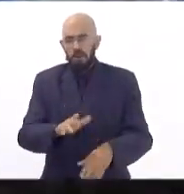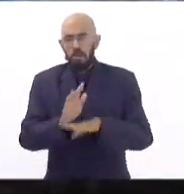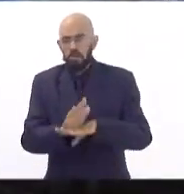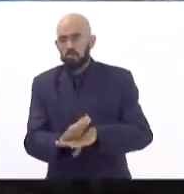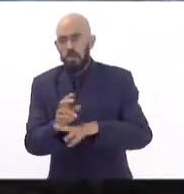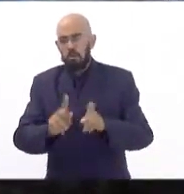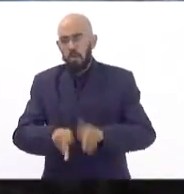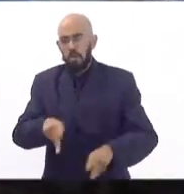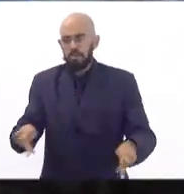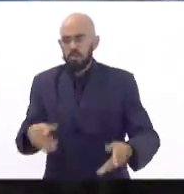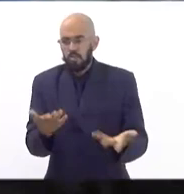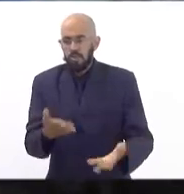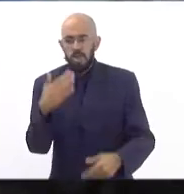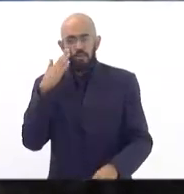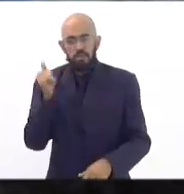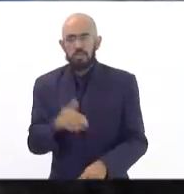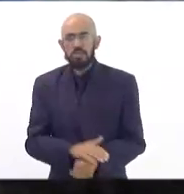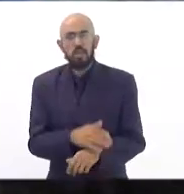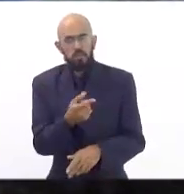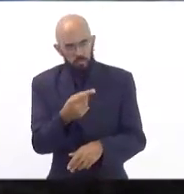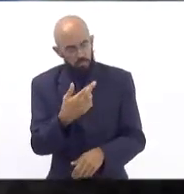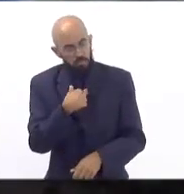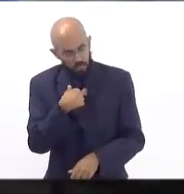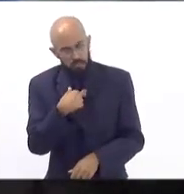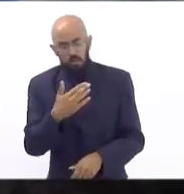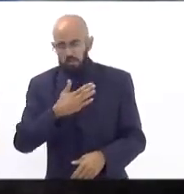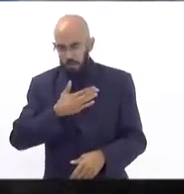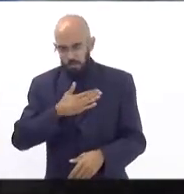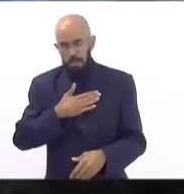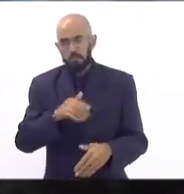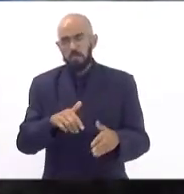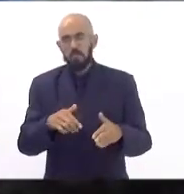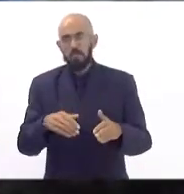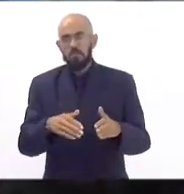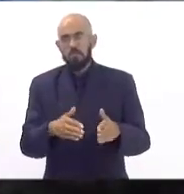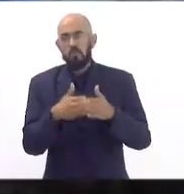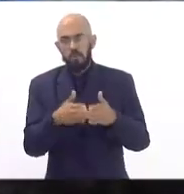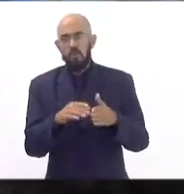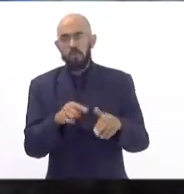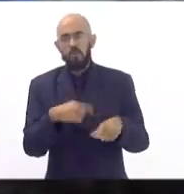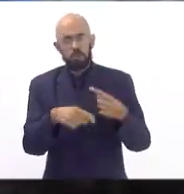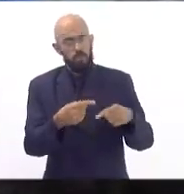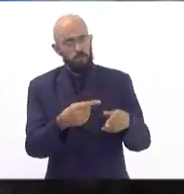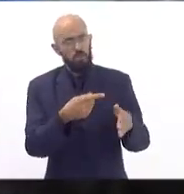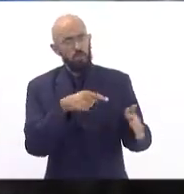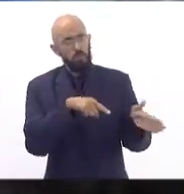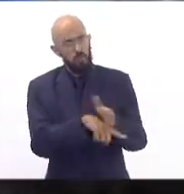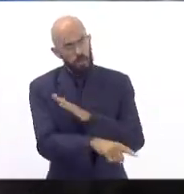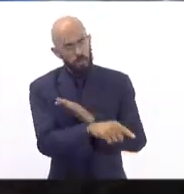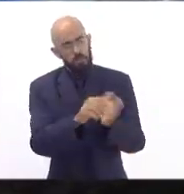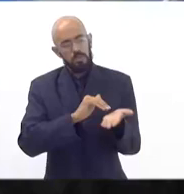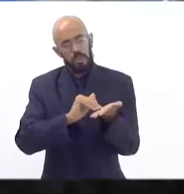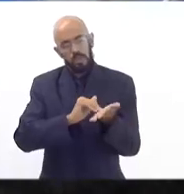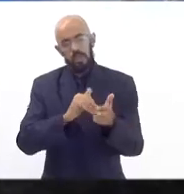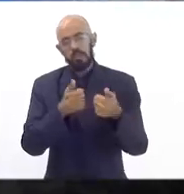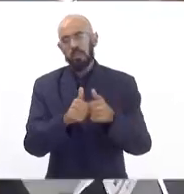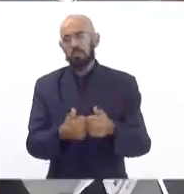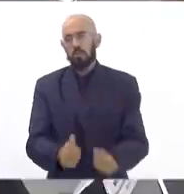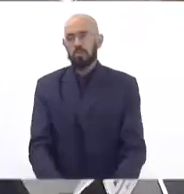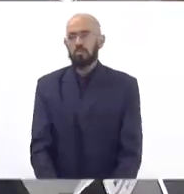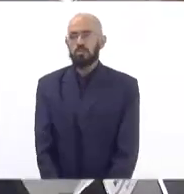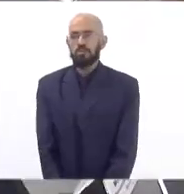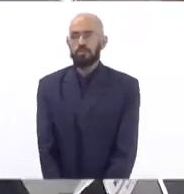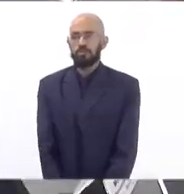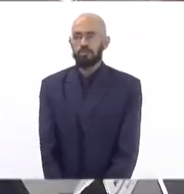então querer que o senhor me responder essas duas perguntas por favor quando formar uma pergunta a secretaria de Transportes Oi